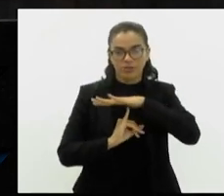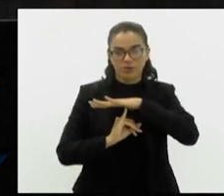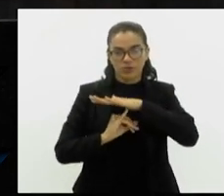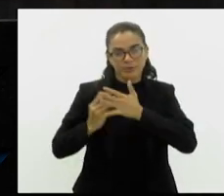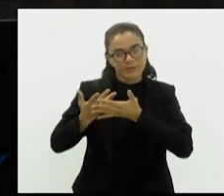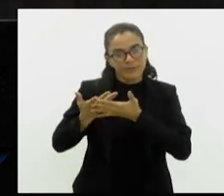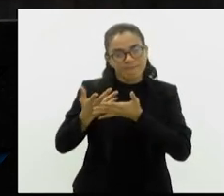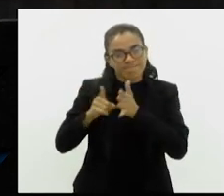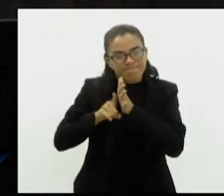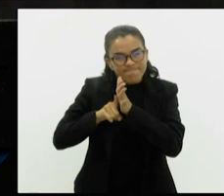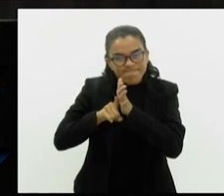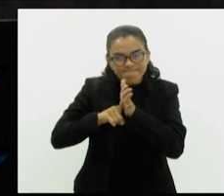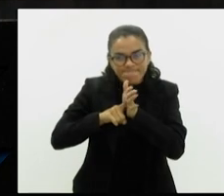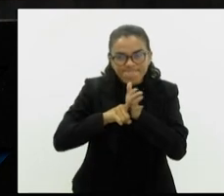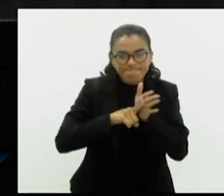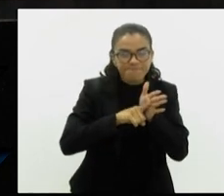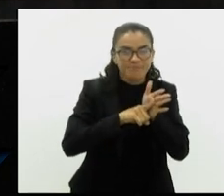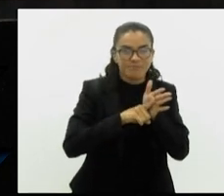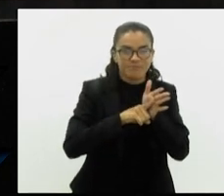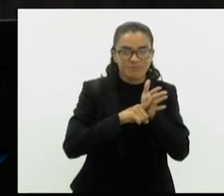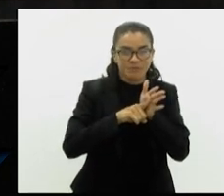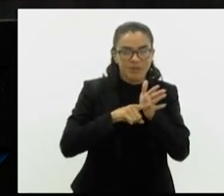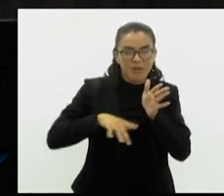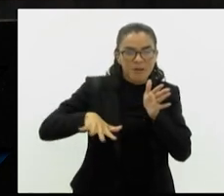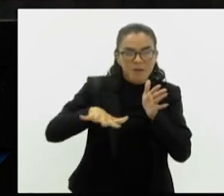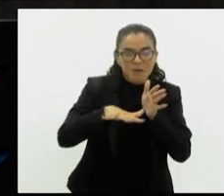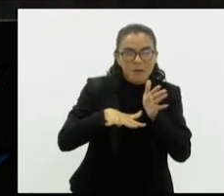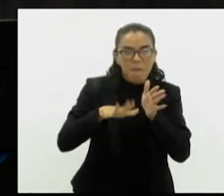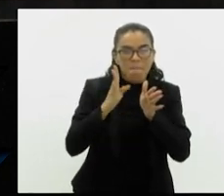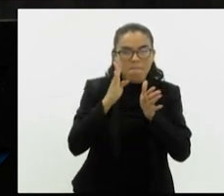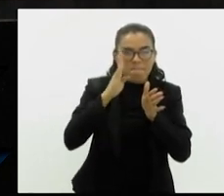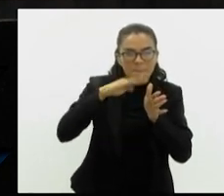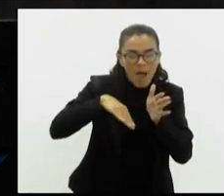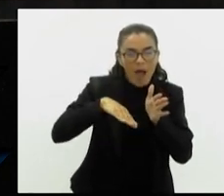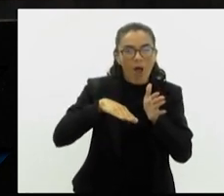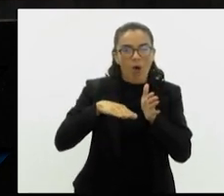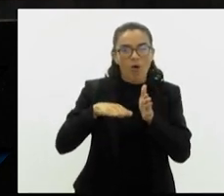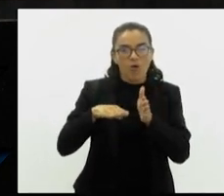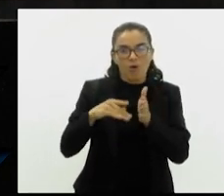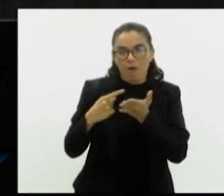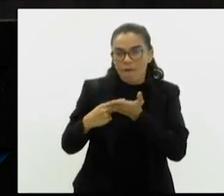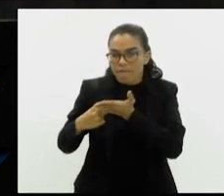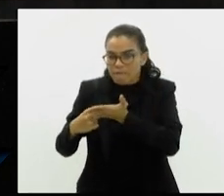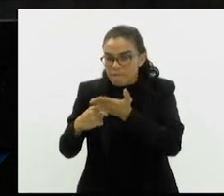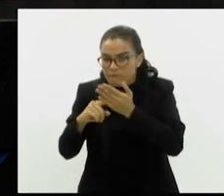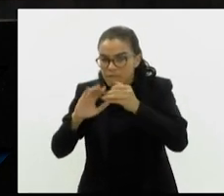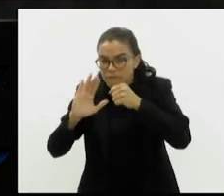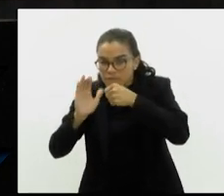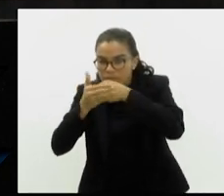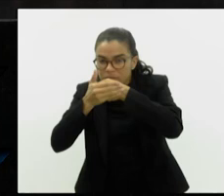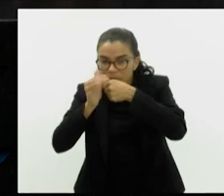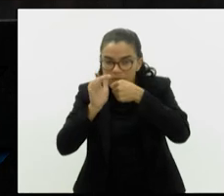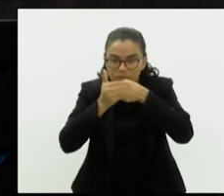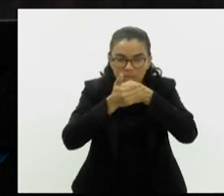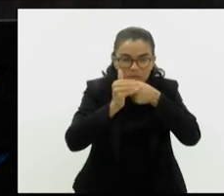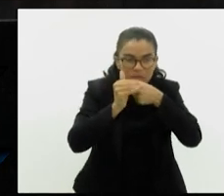institucional de todas essas mazelas desses acordos espúrios